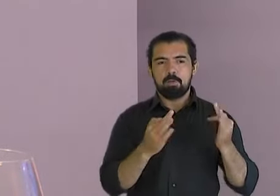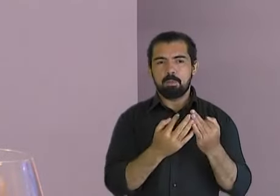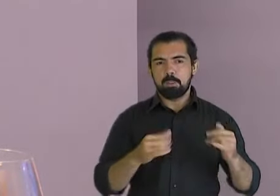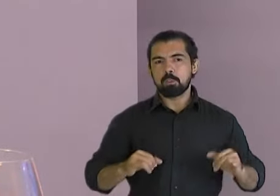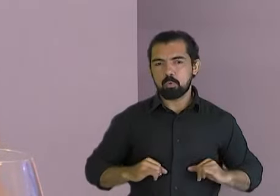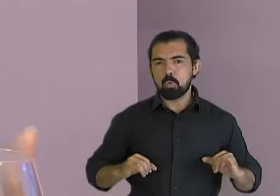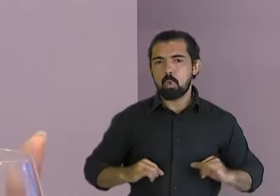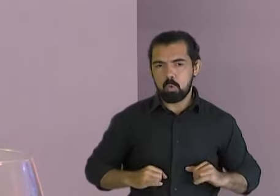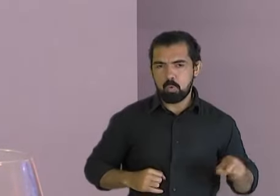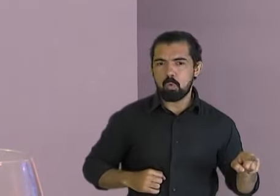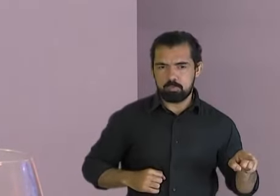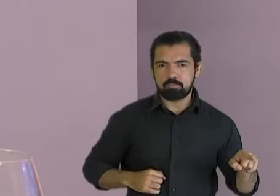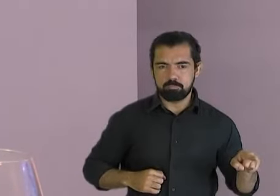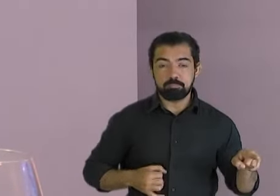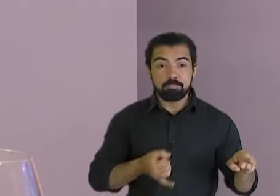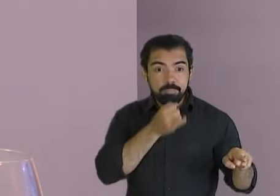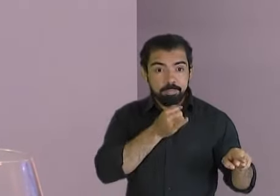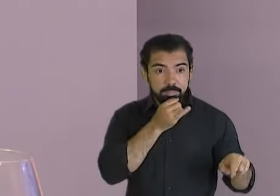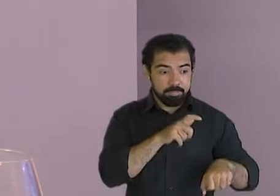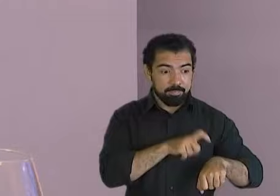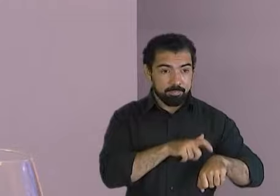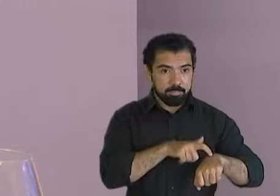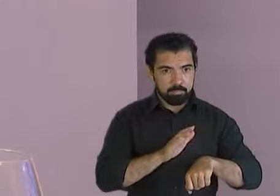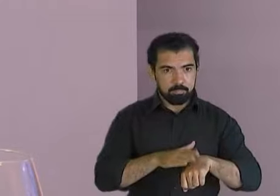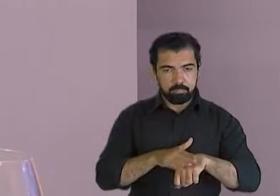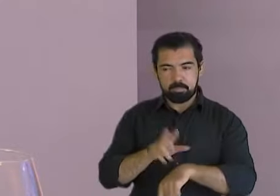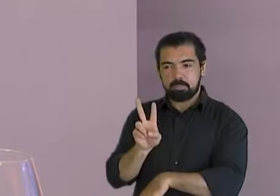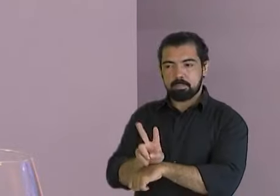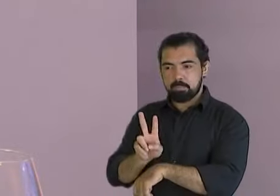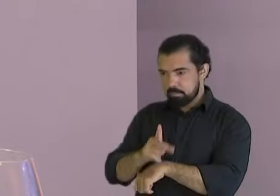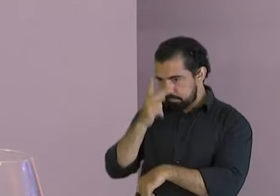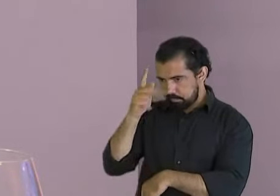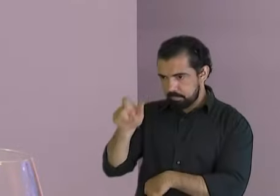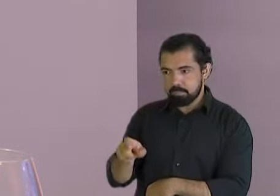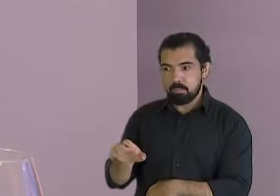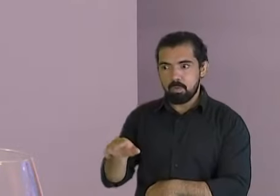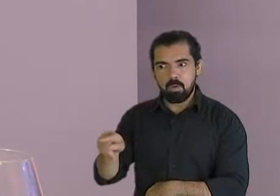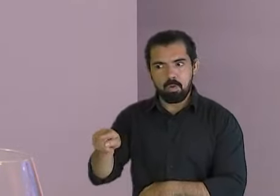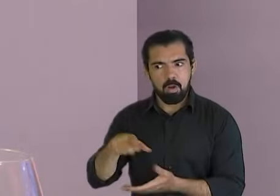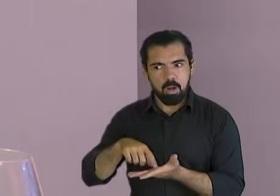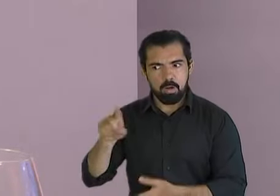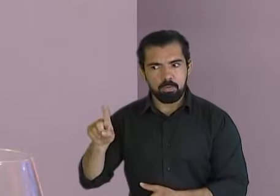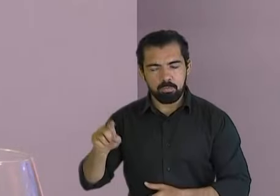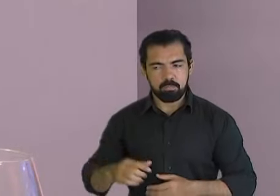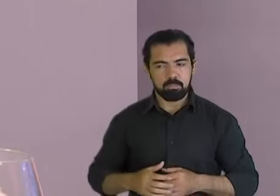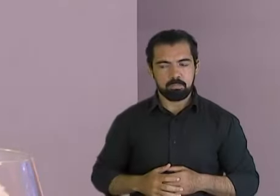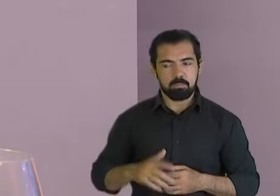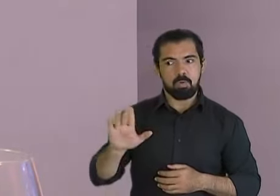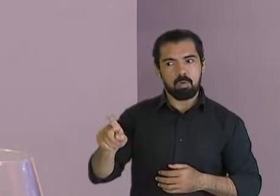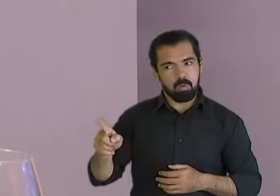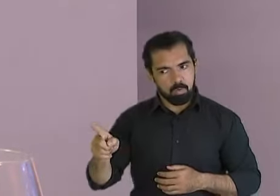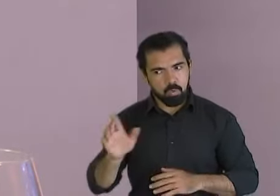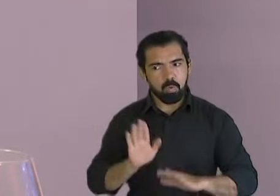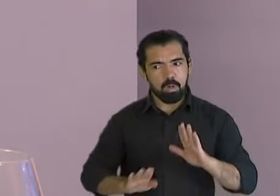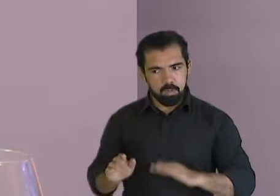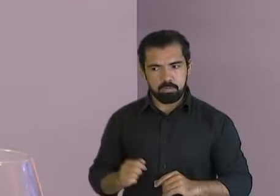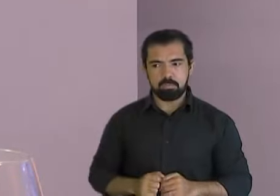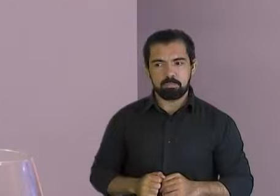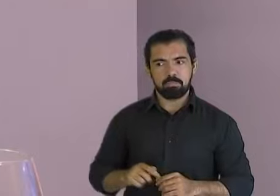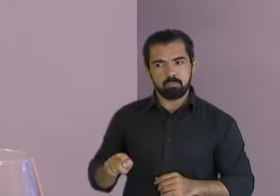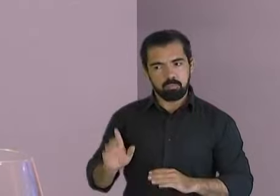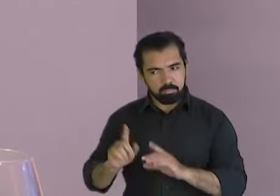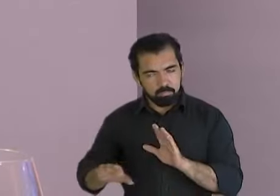assim, saber que eu preciso no momento inicial vigiar aquela pessoa. Então imagina para uma pessoa lá que já tem a sua independência